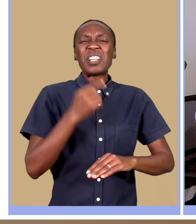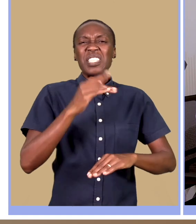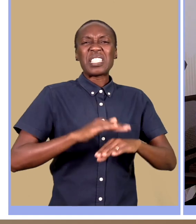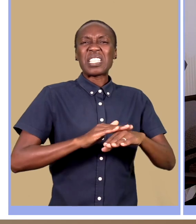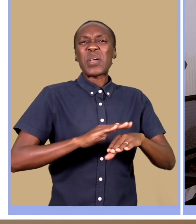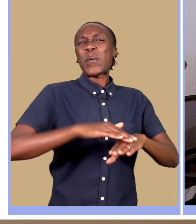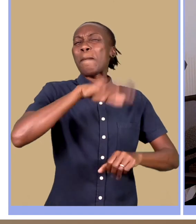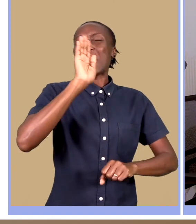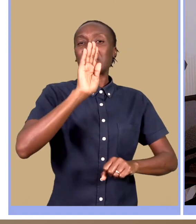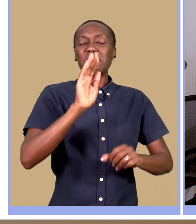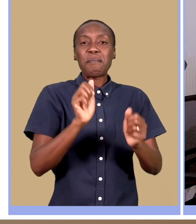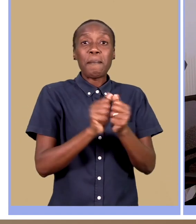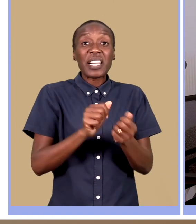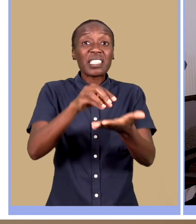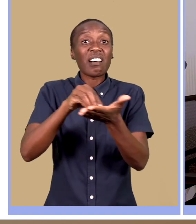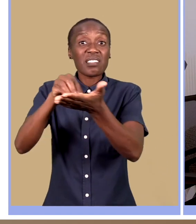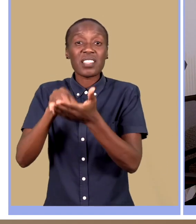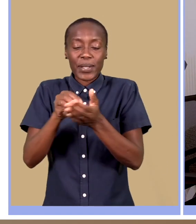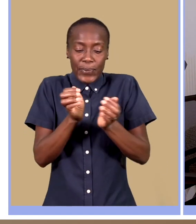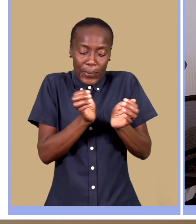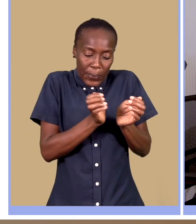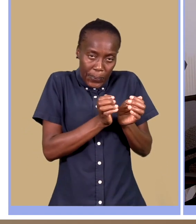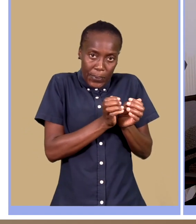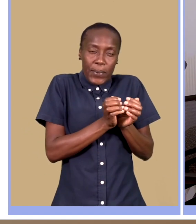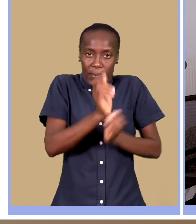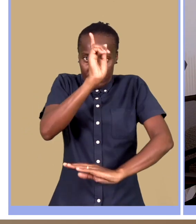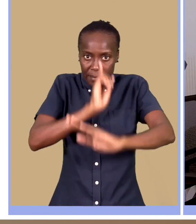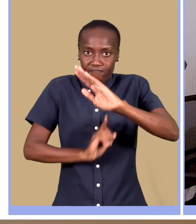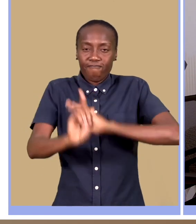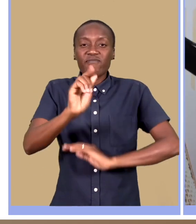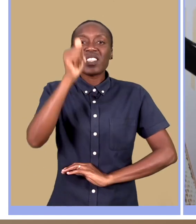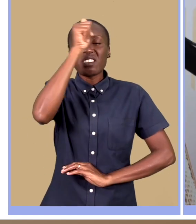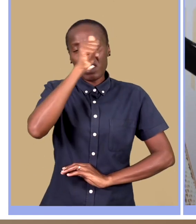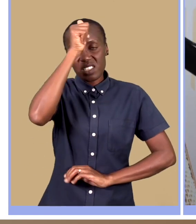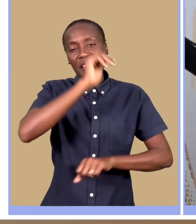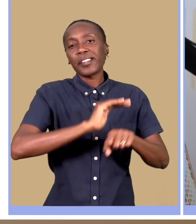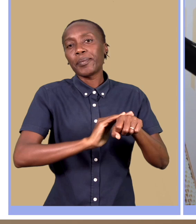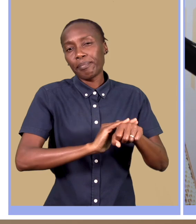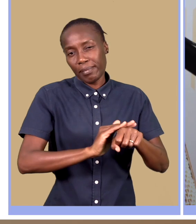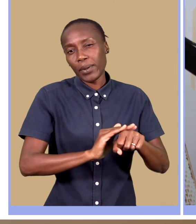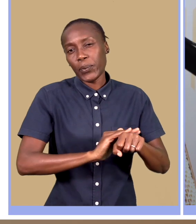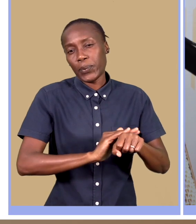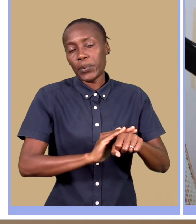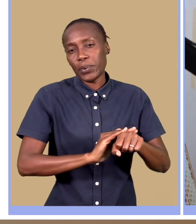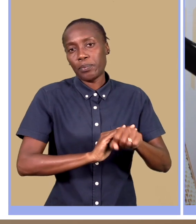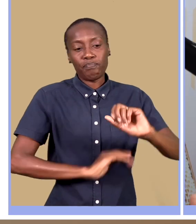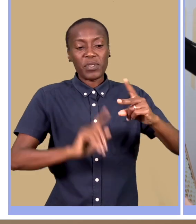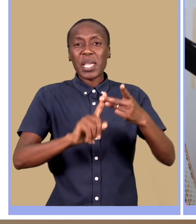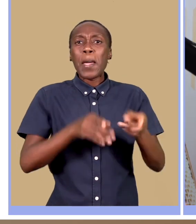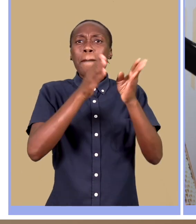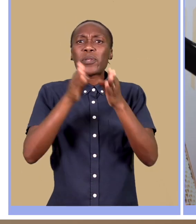uma minoria em termos de acesso ao ensino superior. Pessoas da